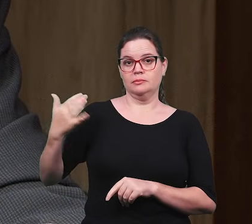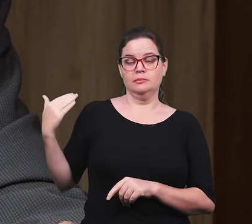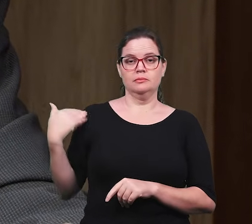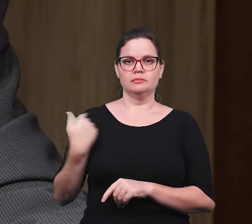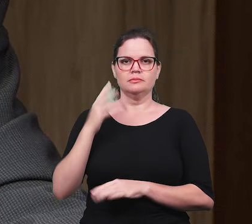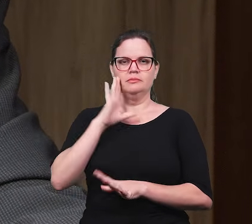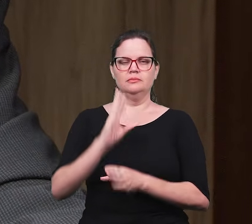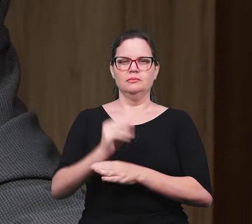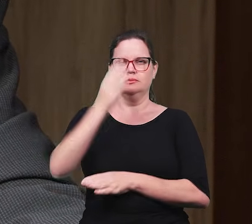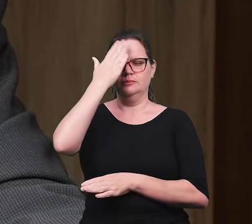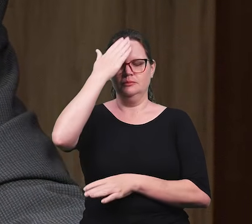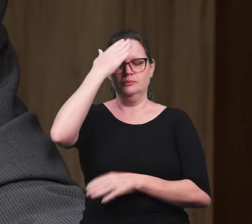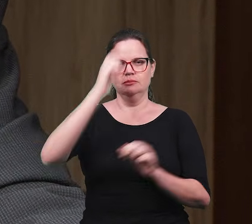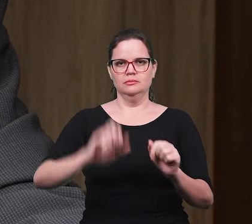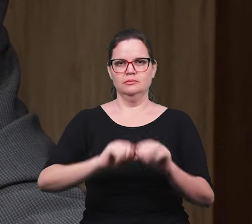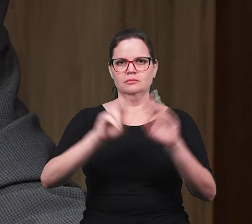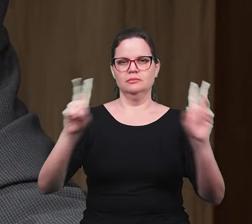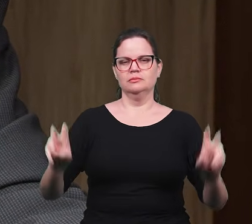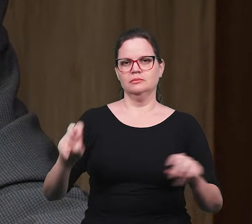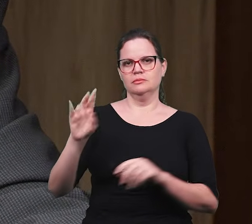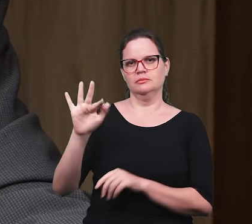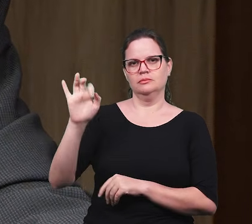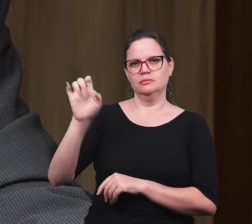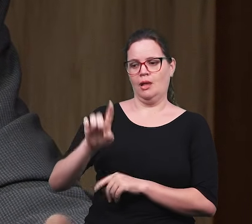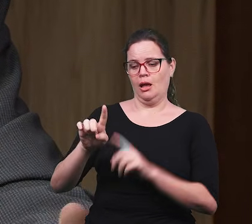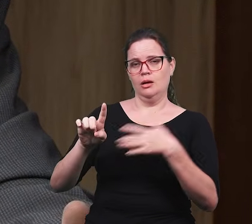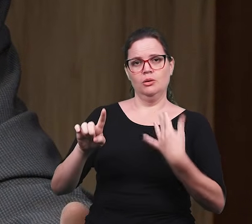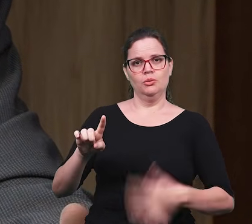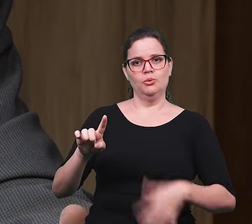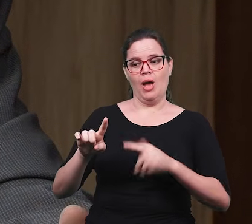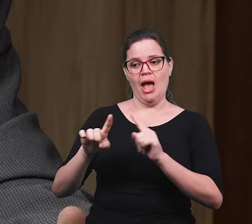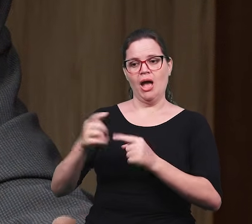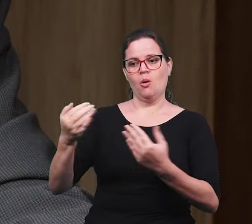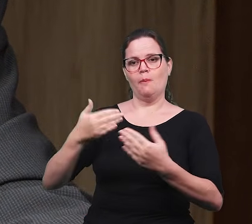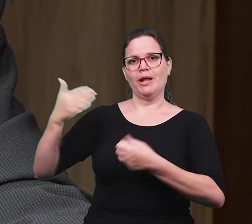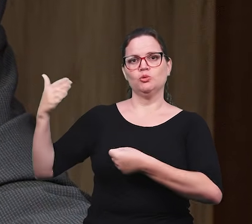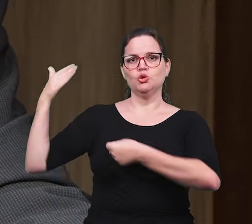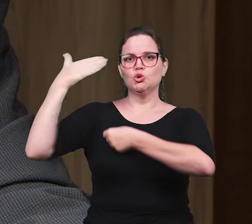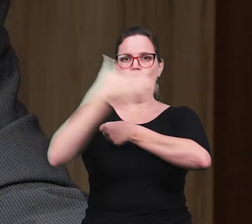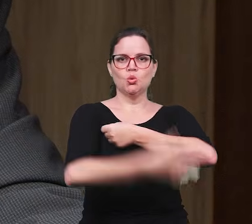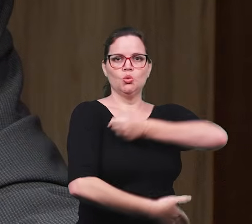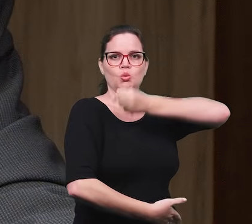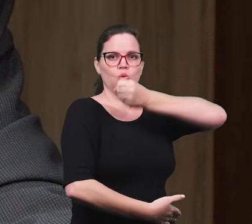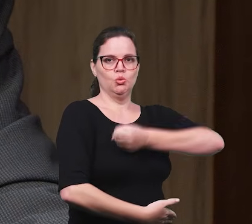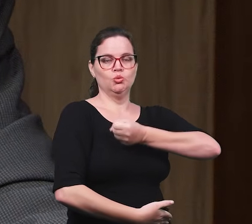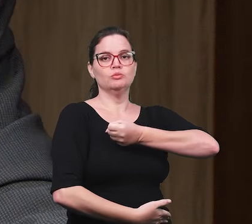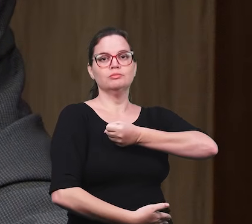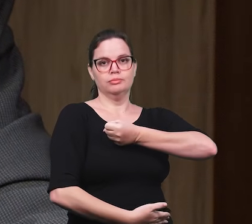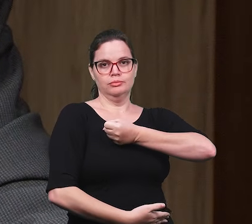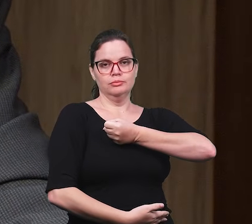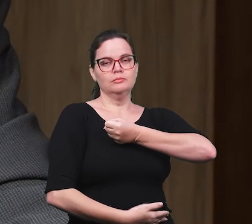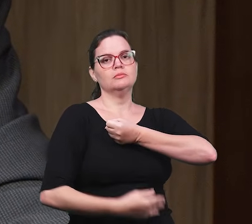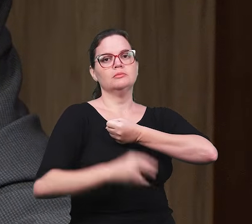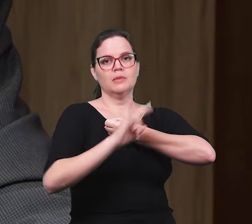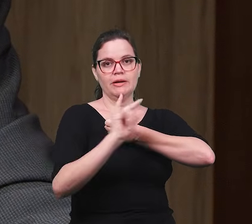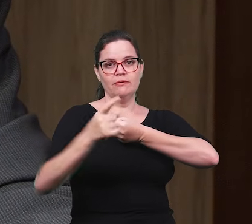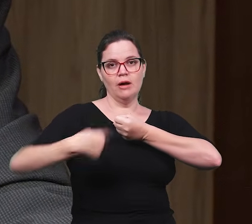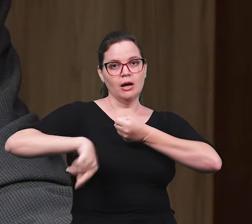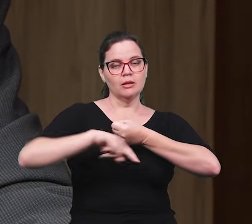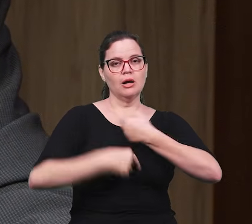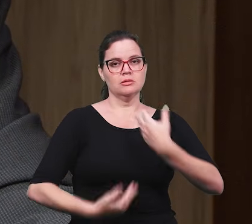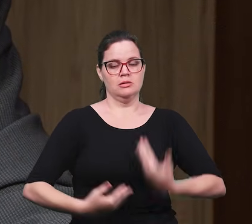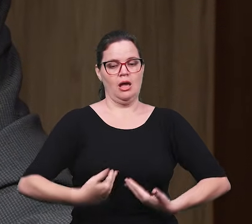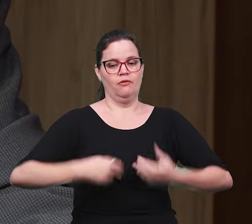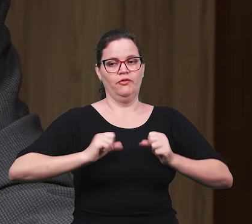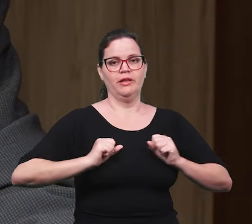a grandeza da fé como o grande escudo que envolveriam os